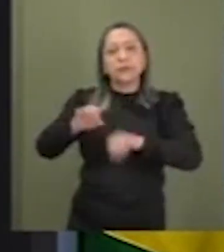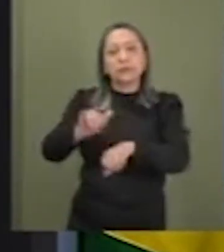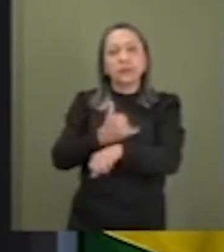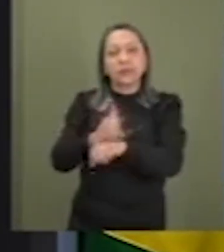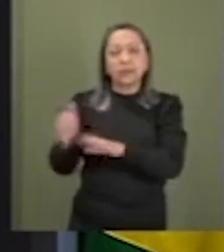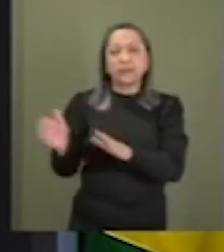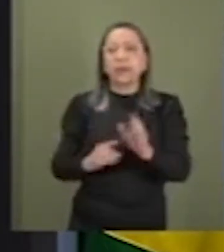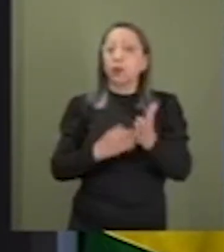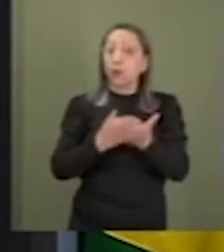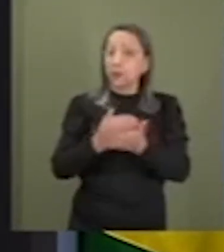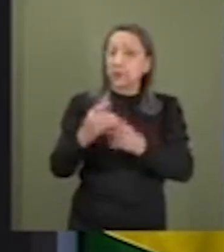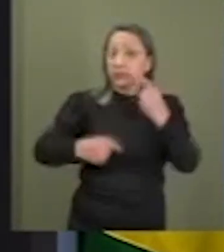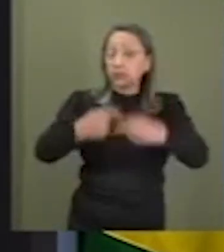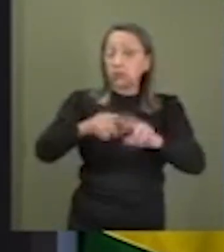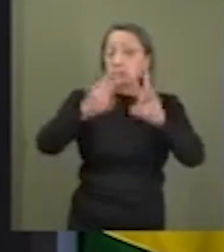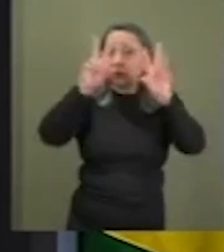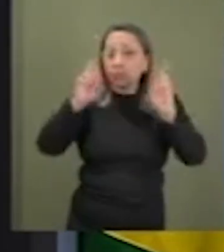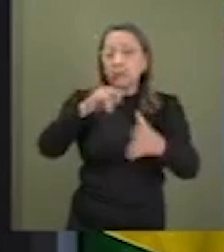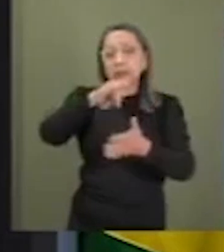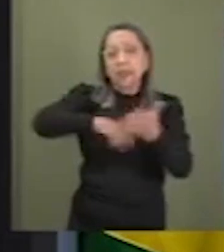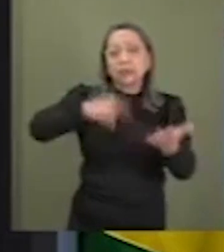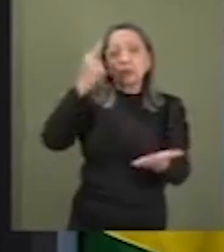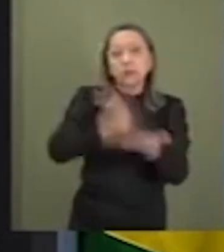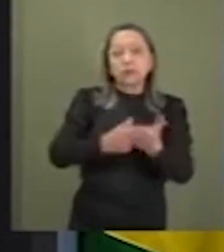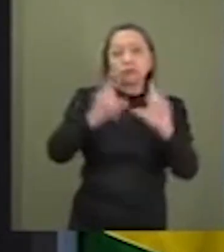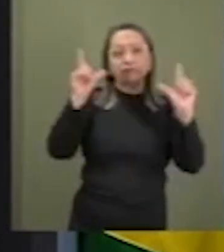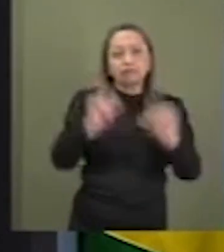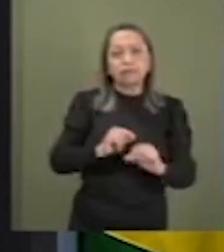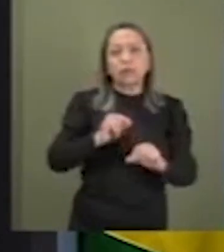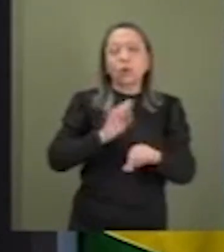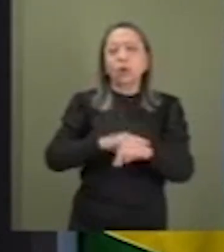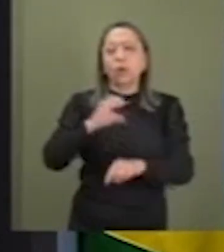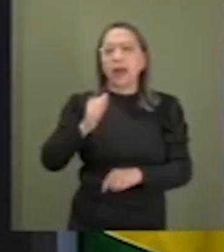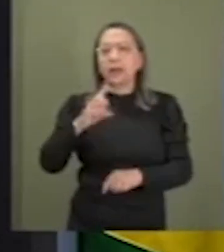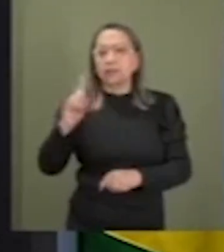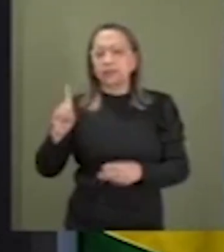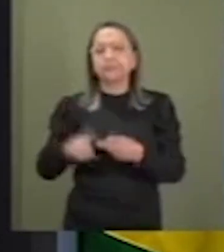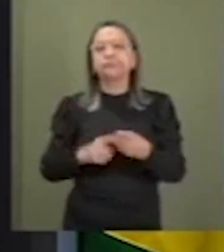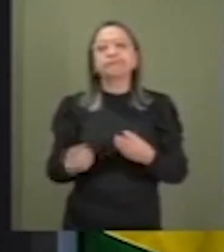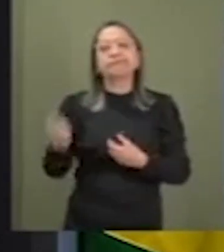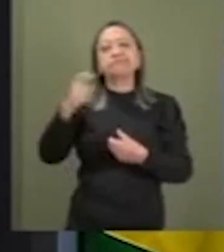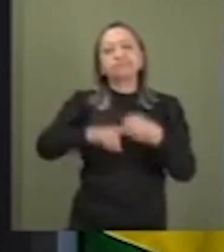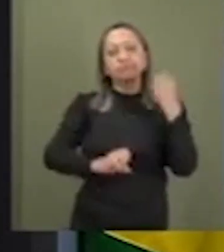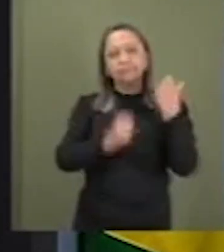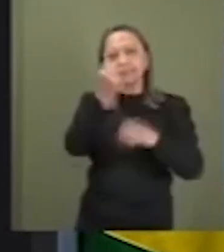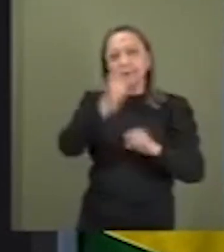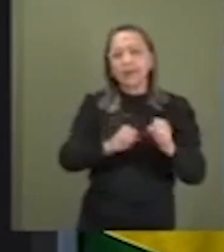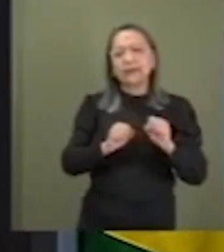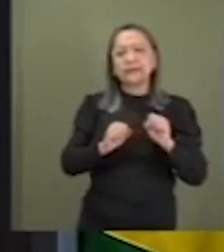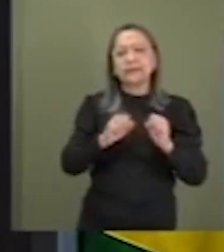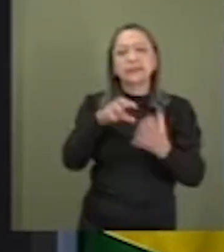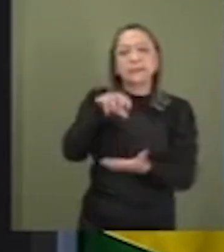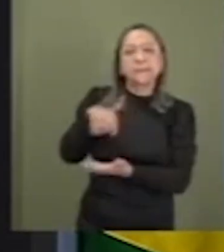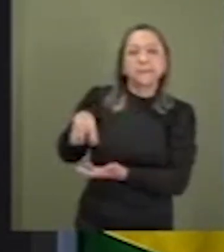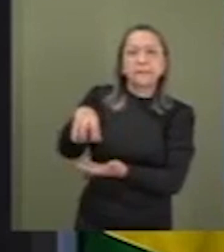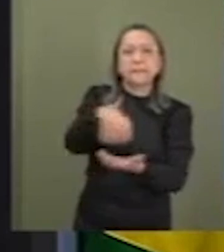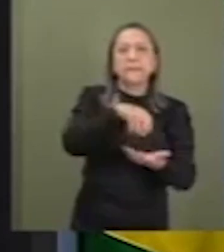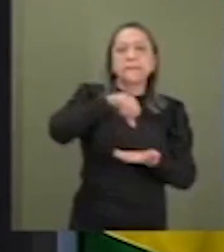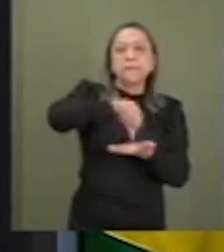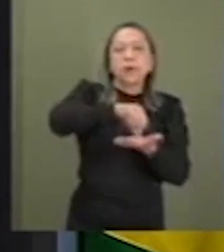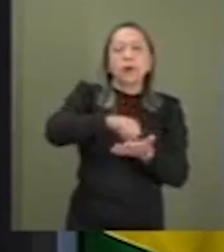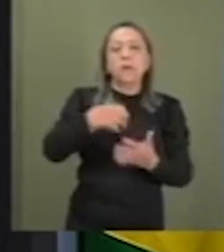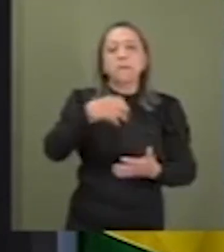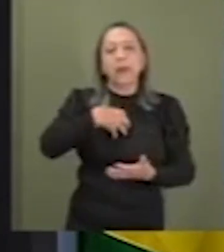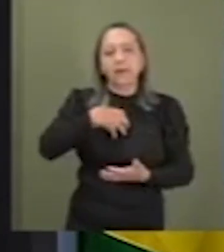Início da discussão dos termos de compromisso de cessação com o CAD. Retomada da produção das instalações do Polo Bahia